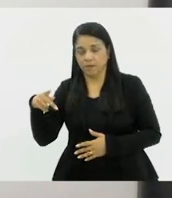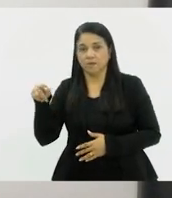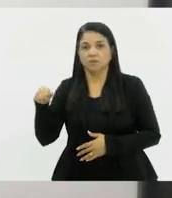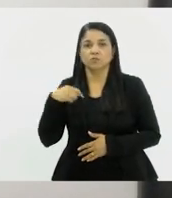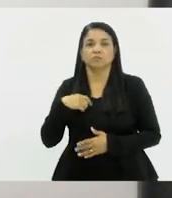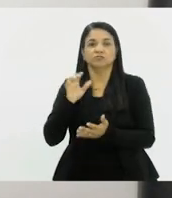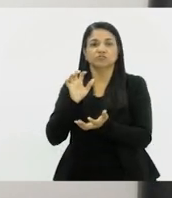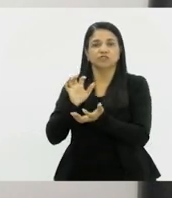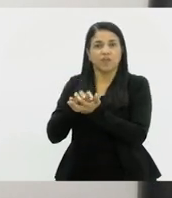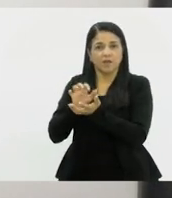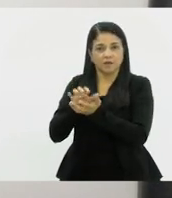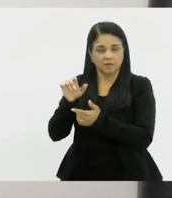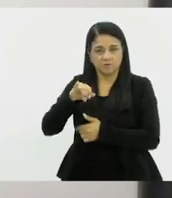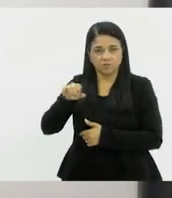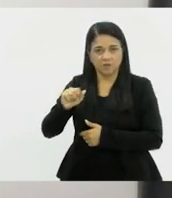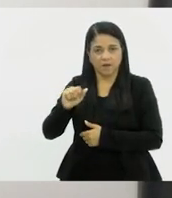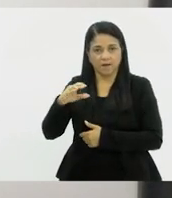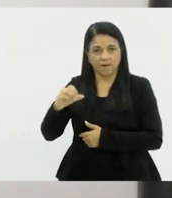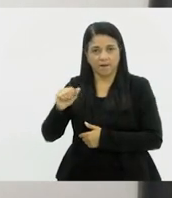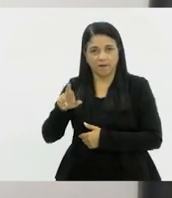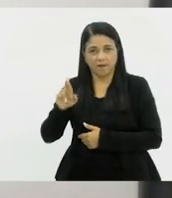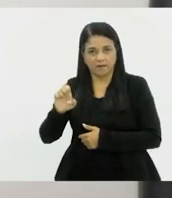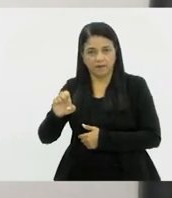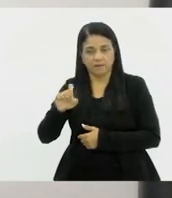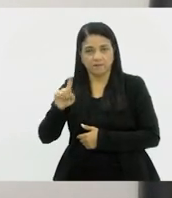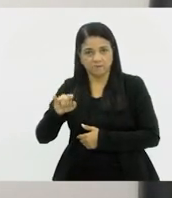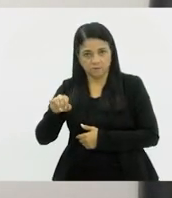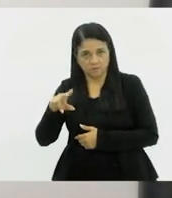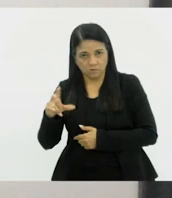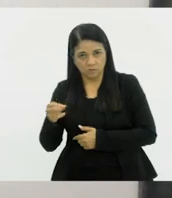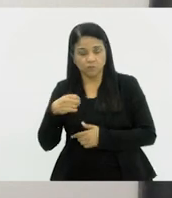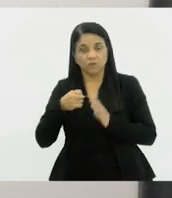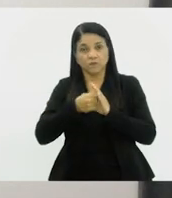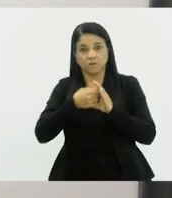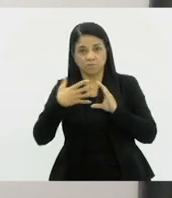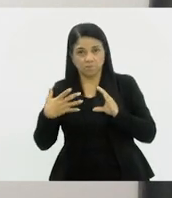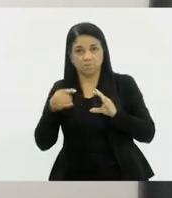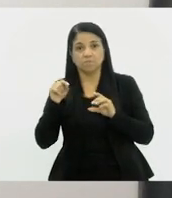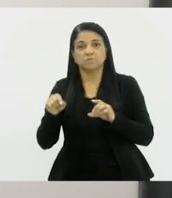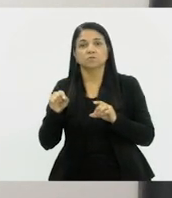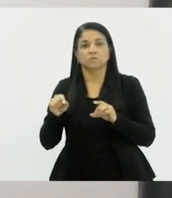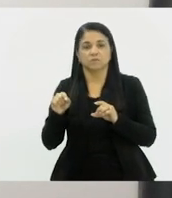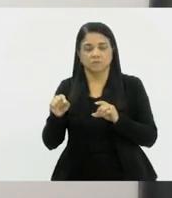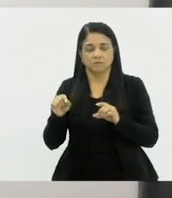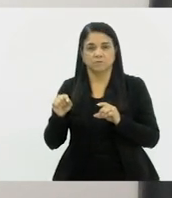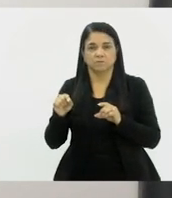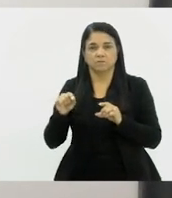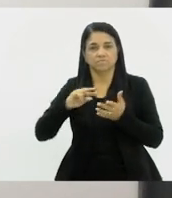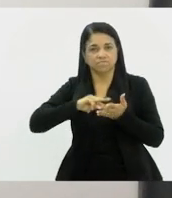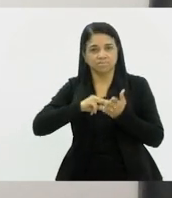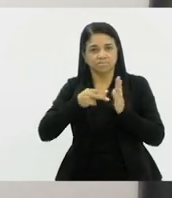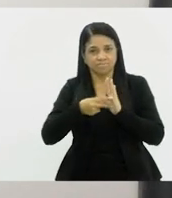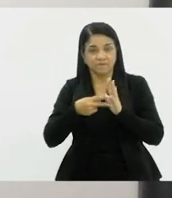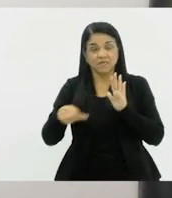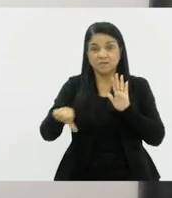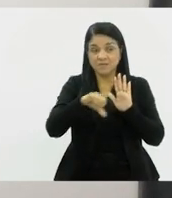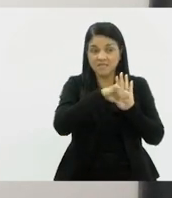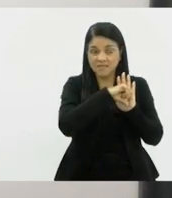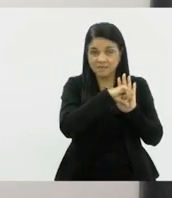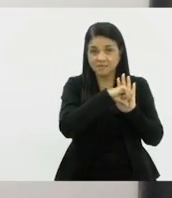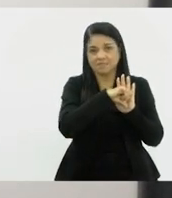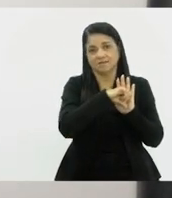à imprensa né E que o caracteriza eh como né Eh e que criminaliza na